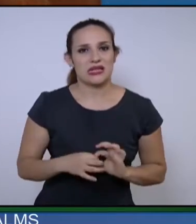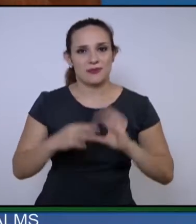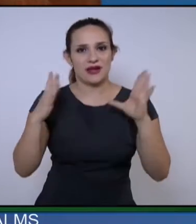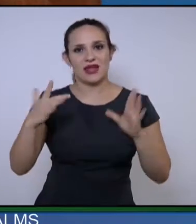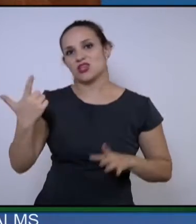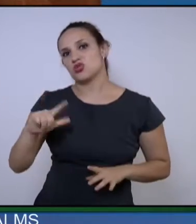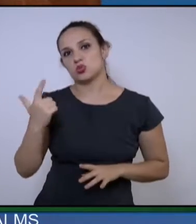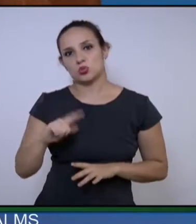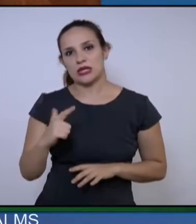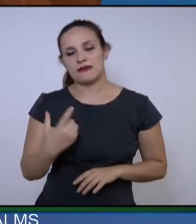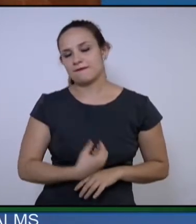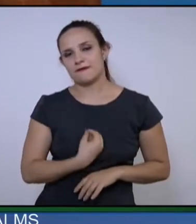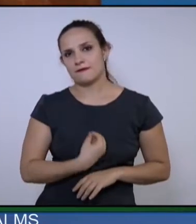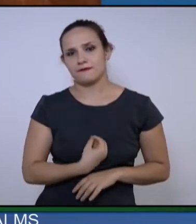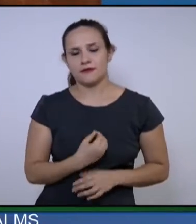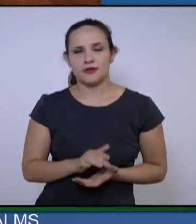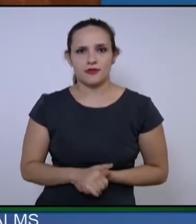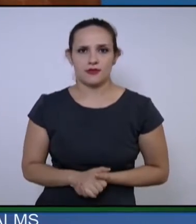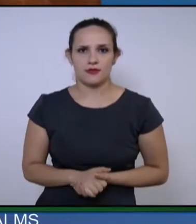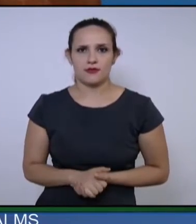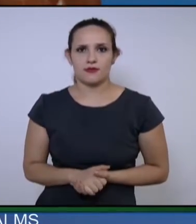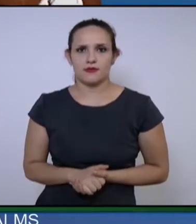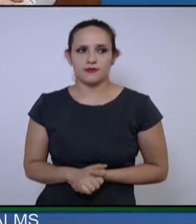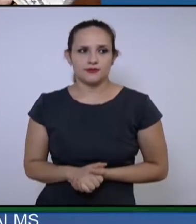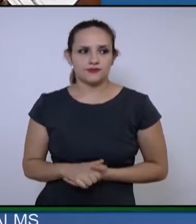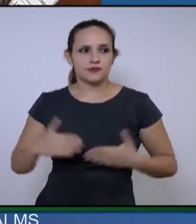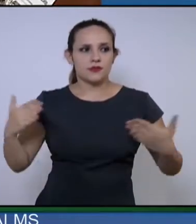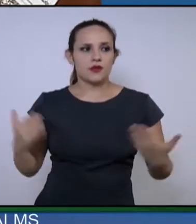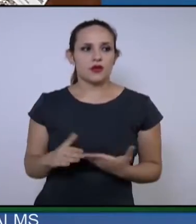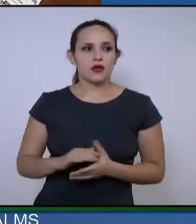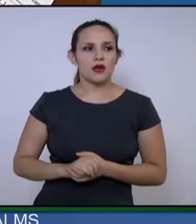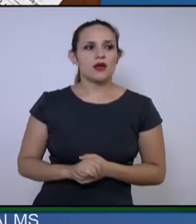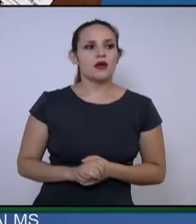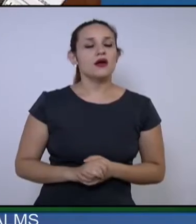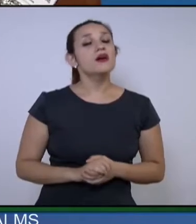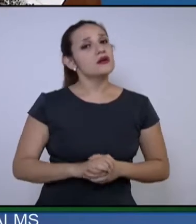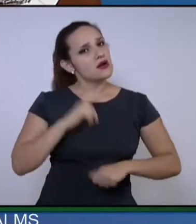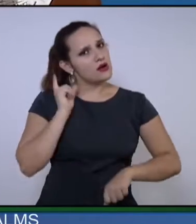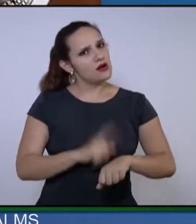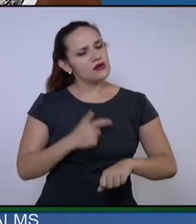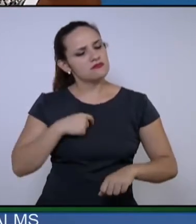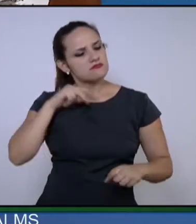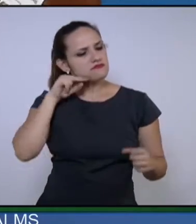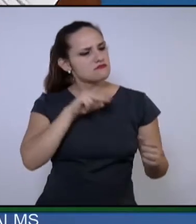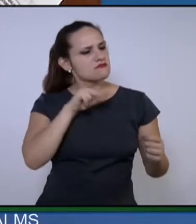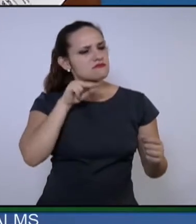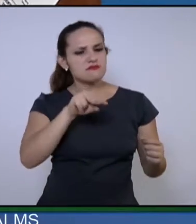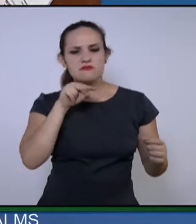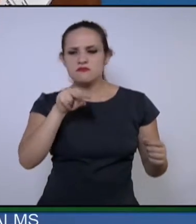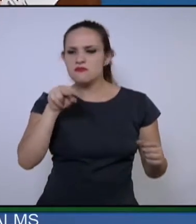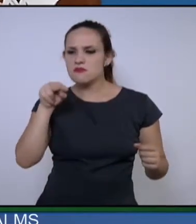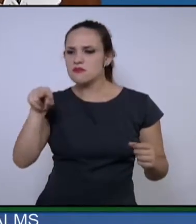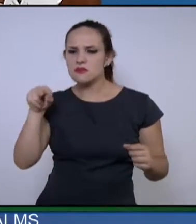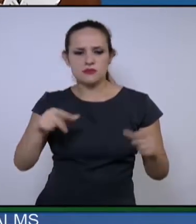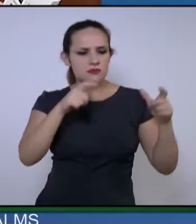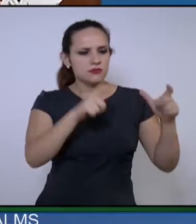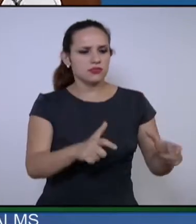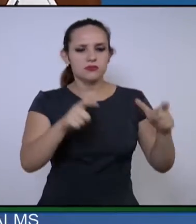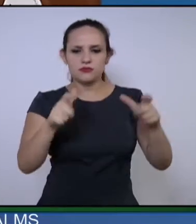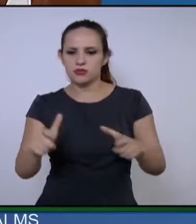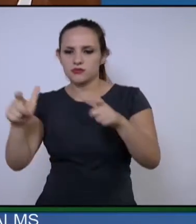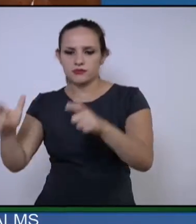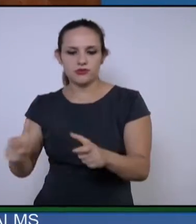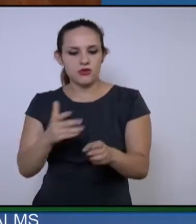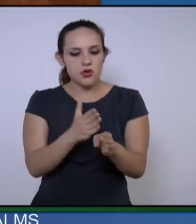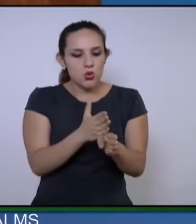vida. E nesse momento, nós olhamos, fronteiras abandonadas